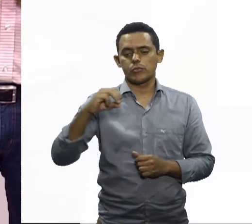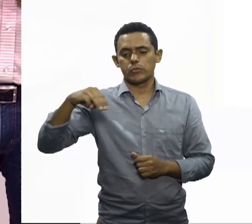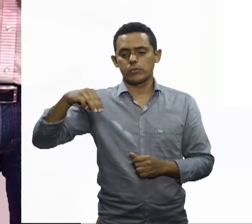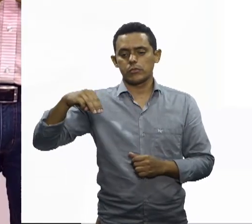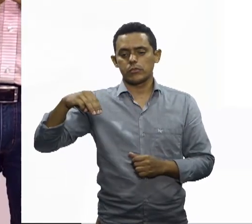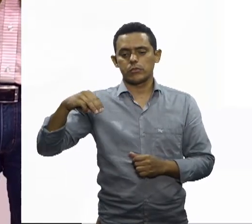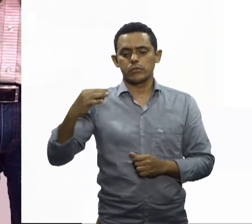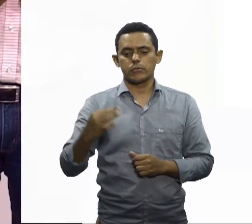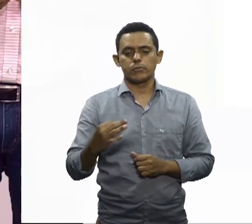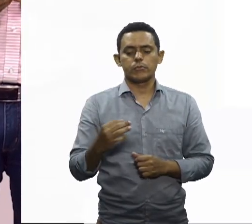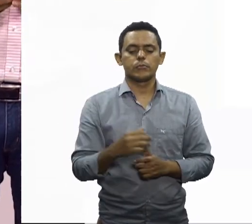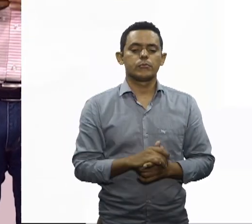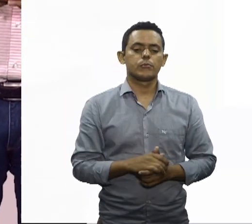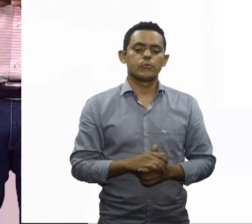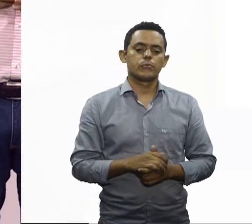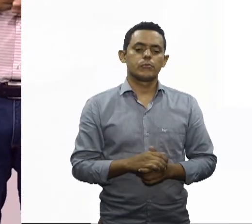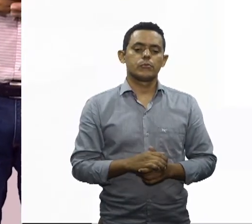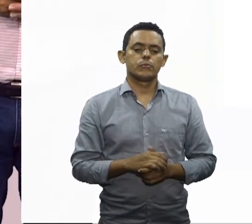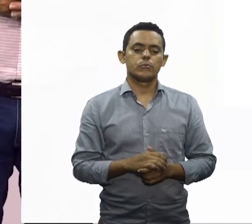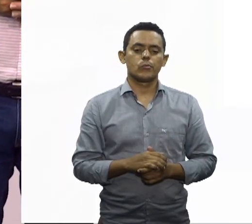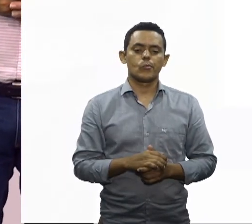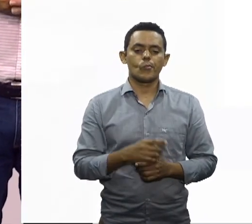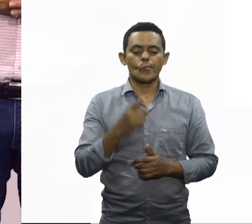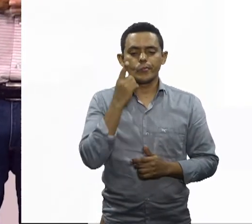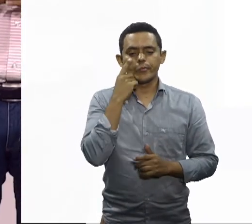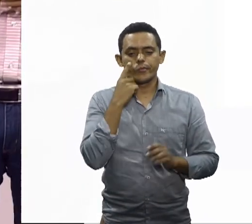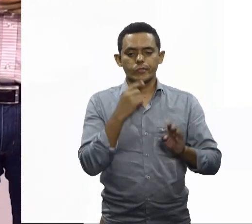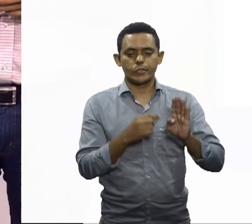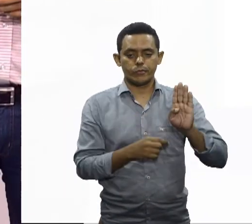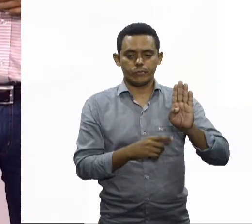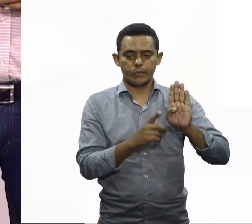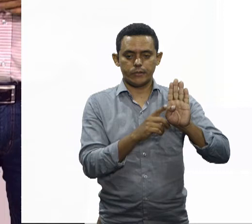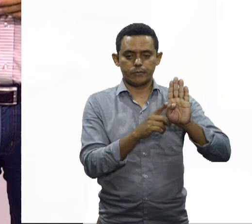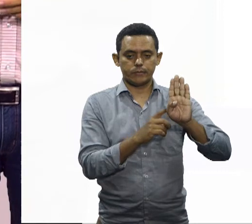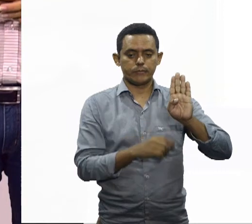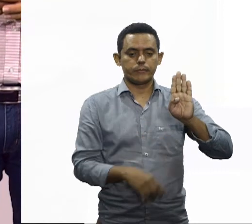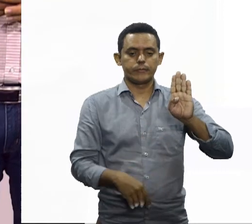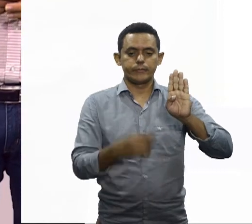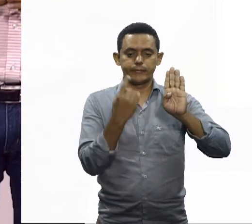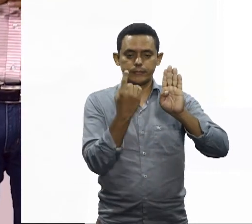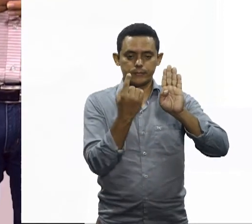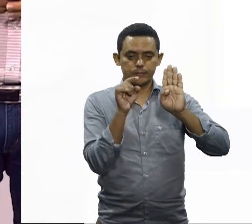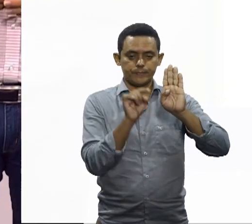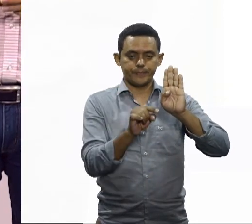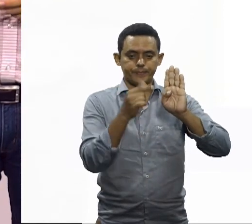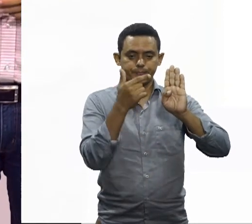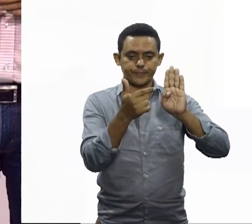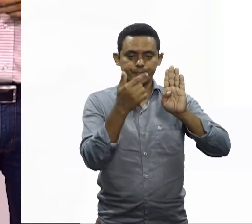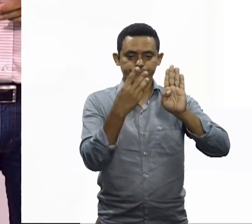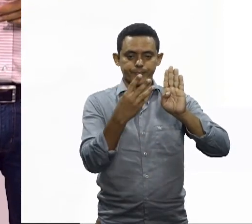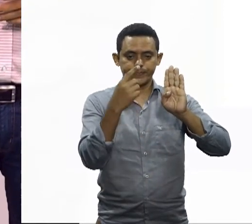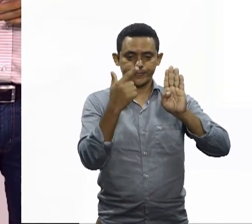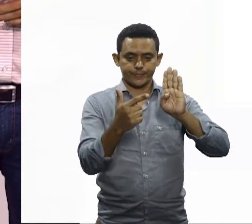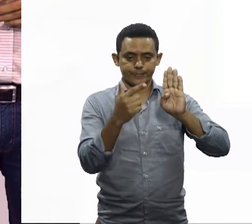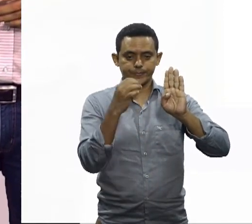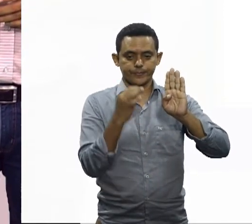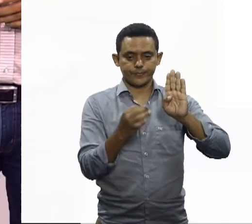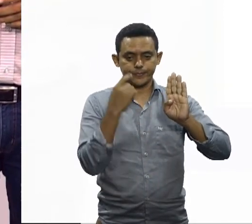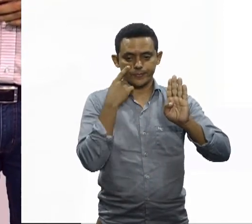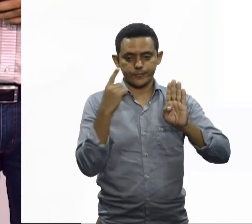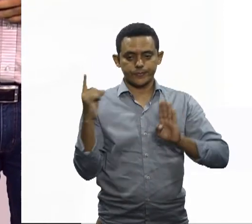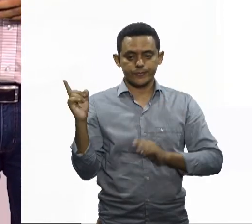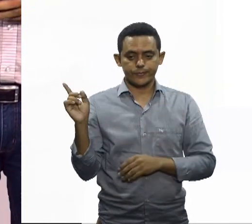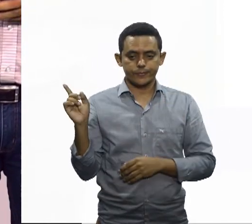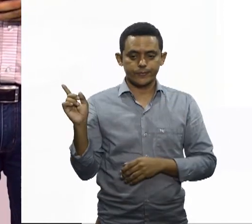Então, está ali o seguinte, ó, na letra B, eu tenho 1.232 metros, então, eu quero passar de metro para centímetro. Então, está ali,